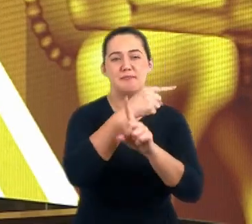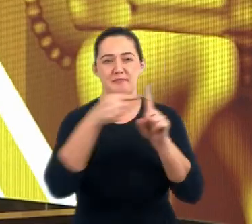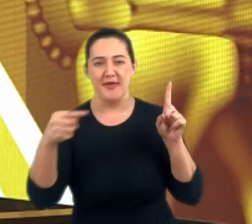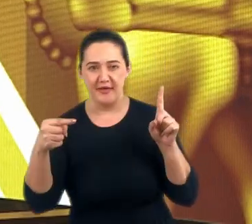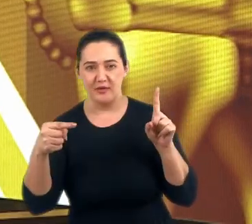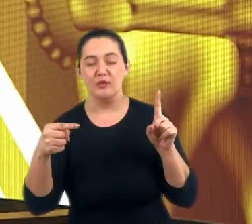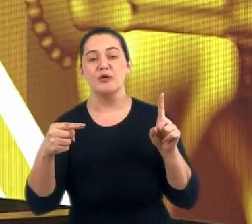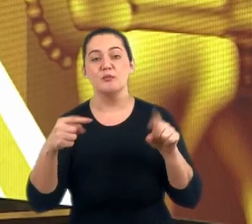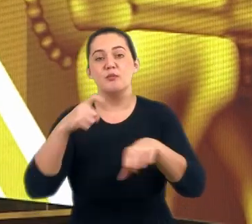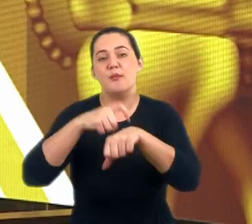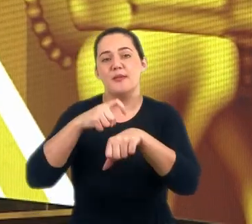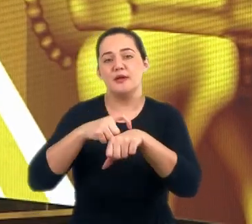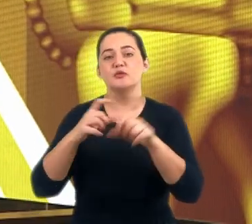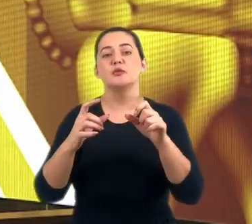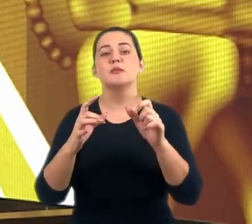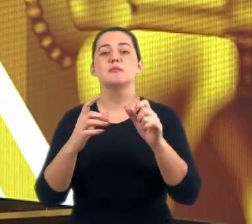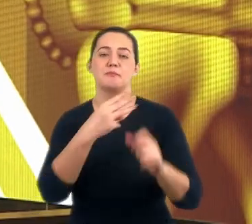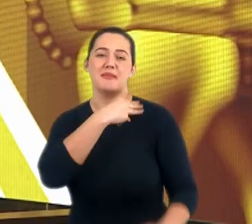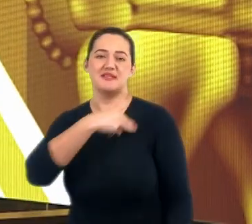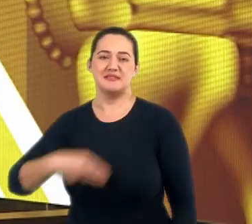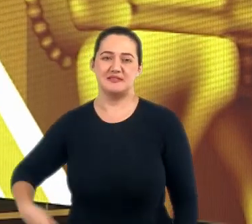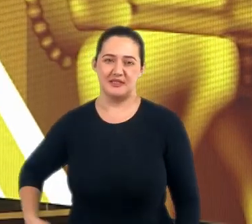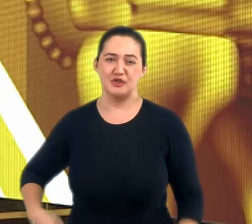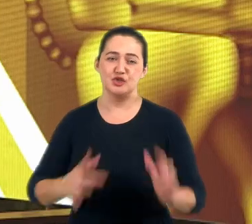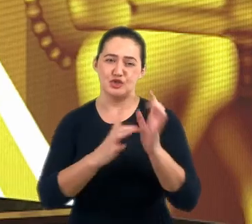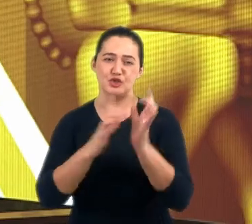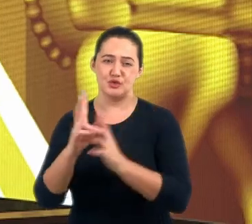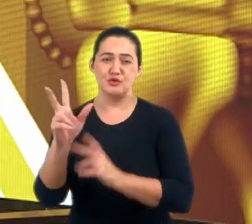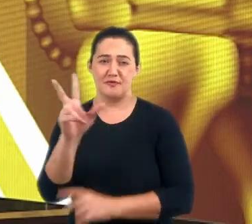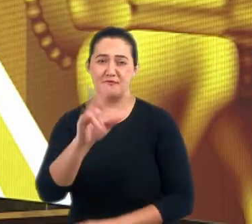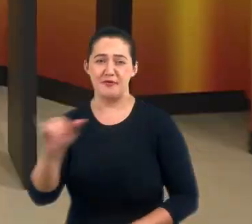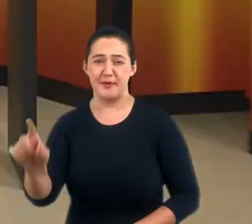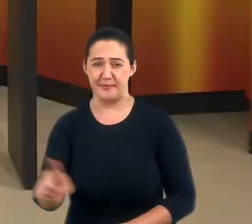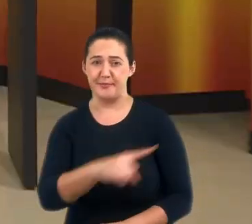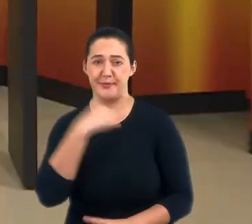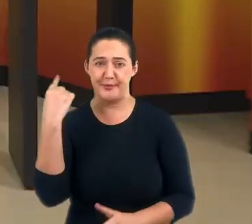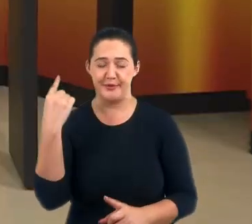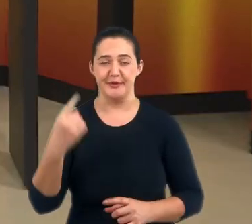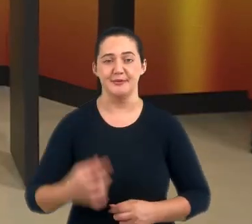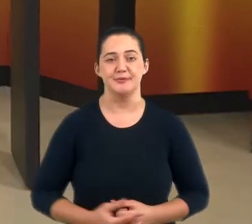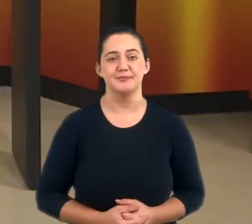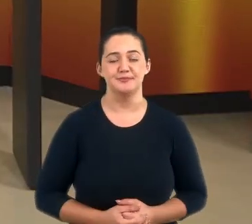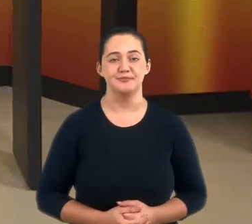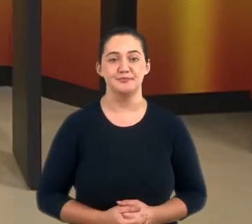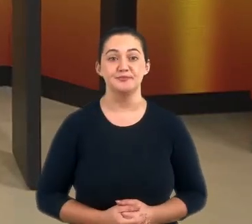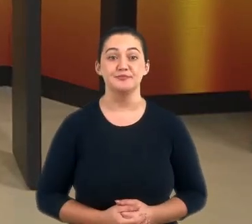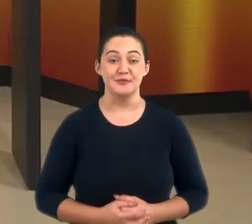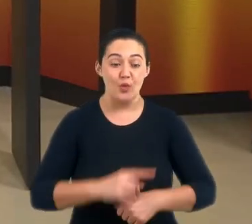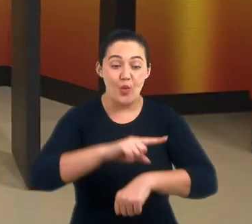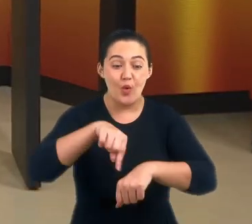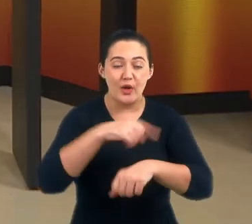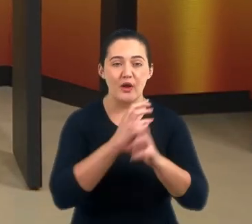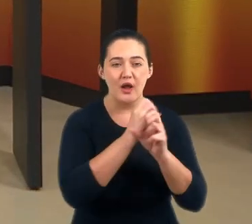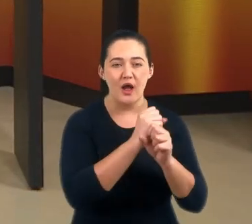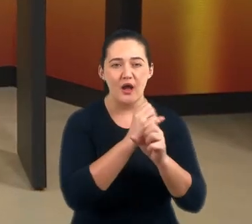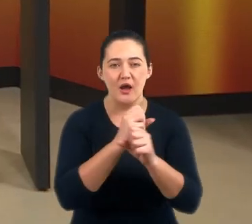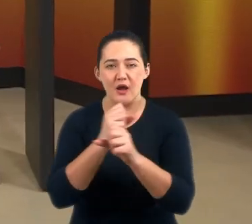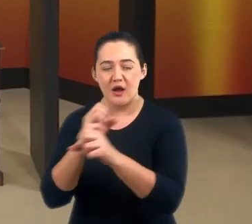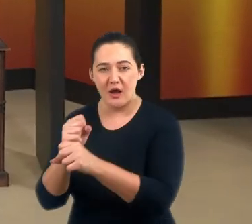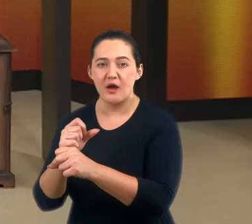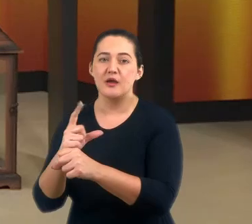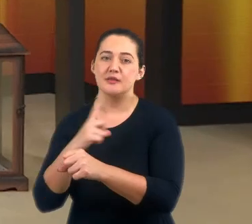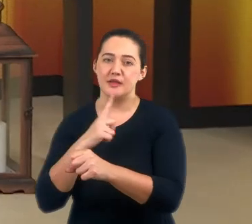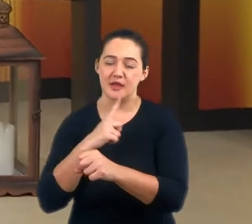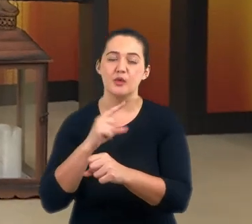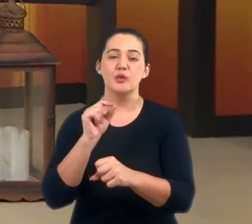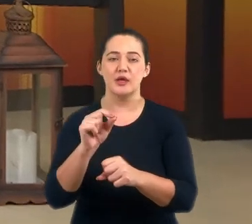o Messias deveria ser morto, de acordo com a profecia. O oráculo profético de Daniel capítulo 9 contém